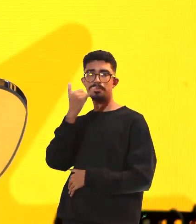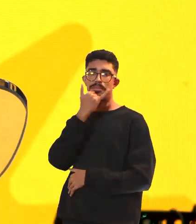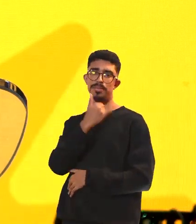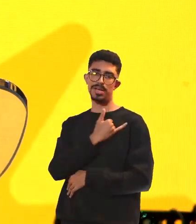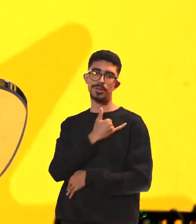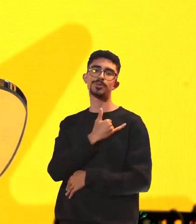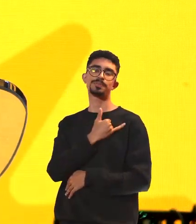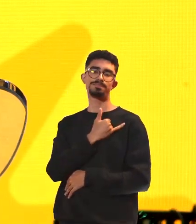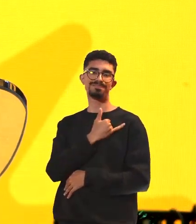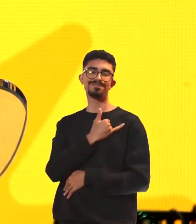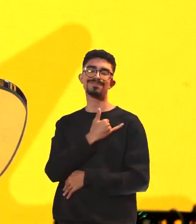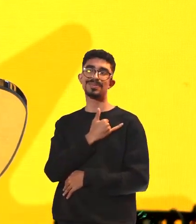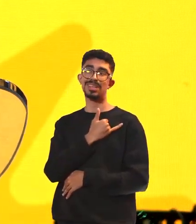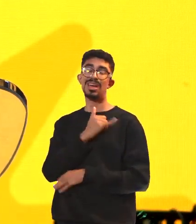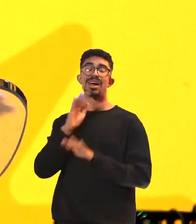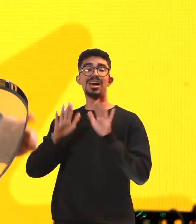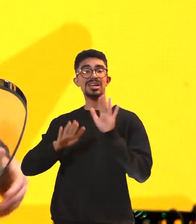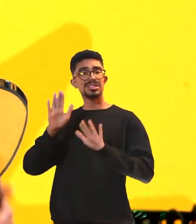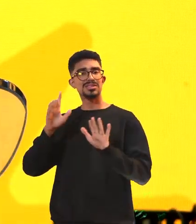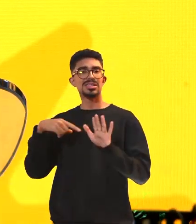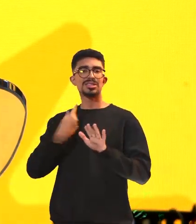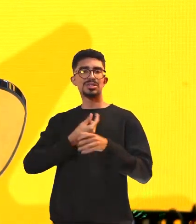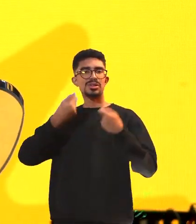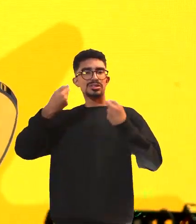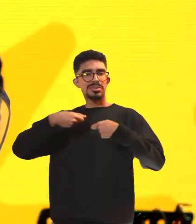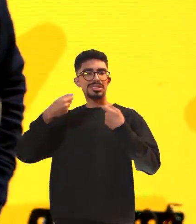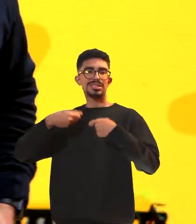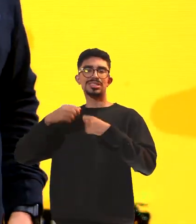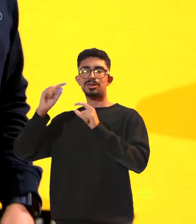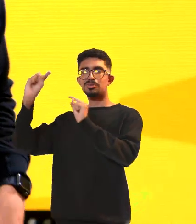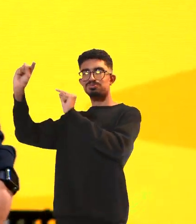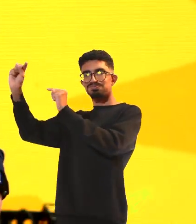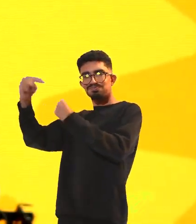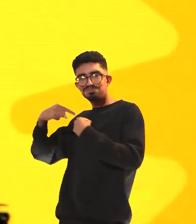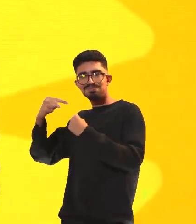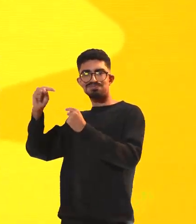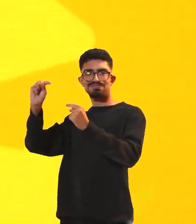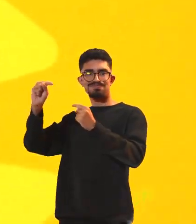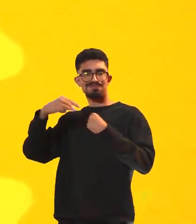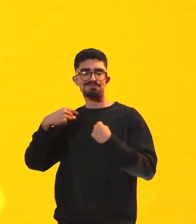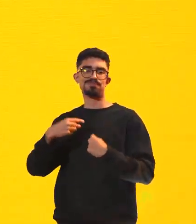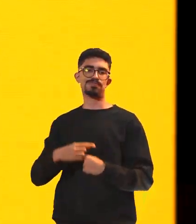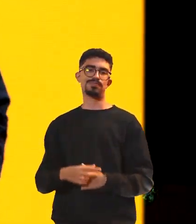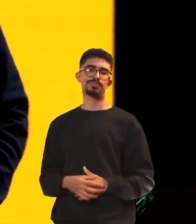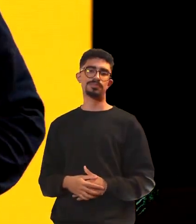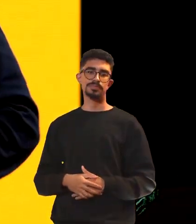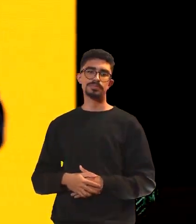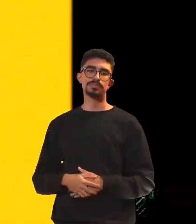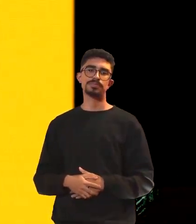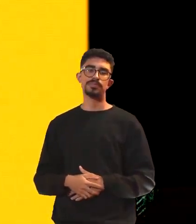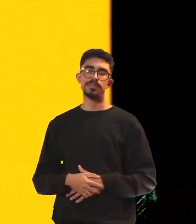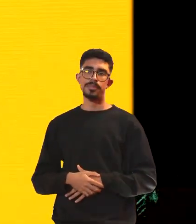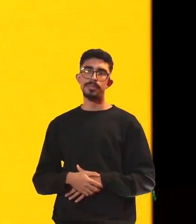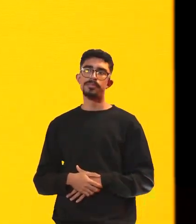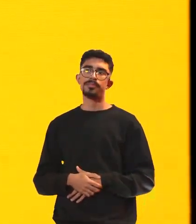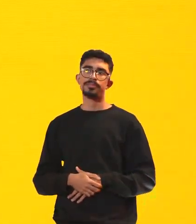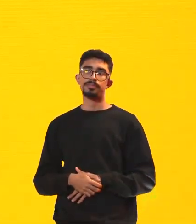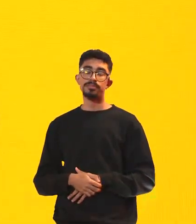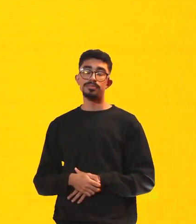Mas precisamos de confrontos. Tem gente que não cresce porque não entende os confrontos. O chefe vem falar: